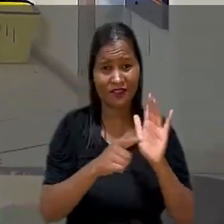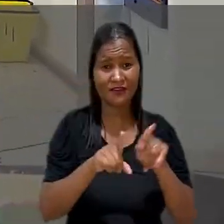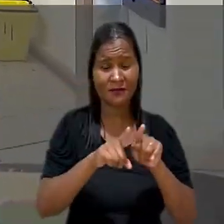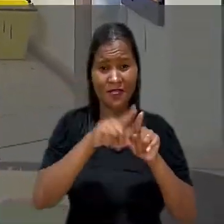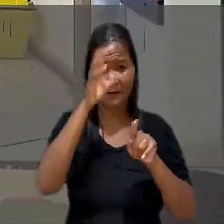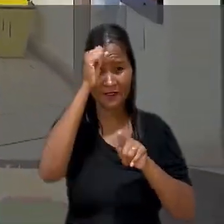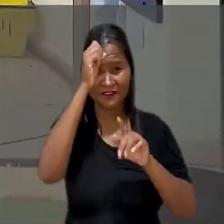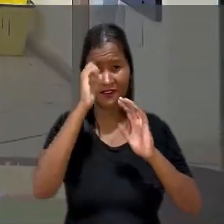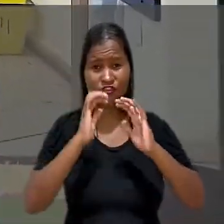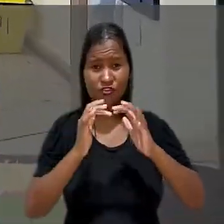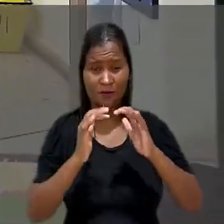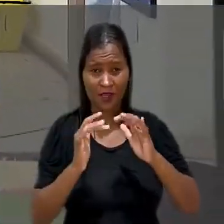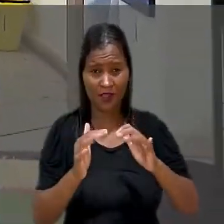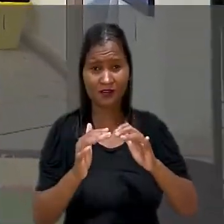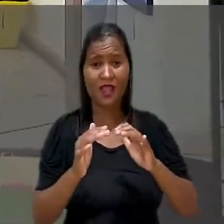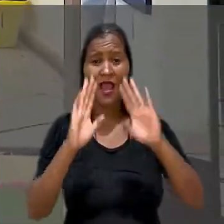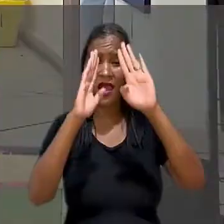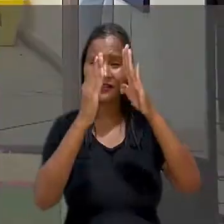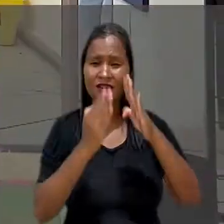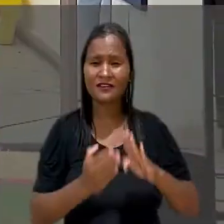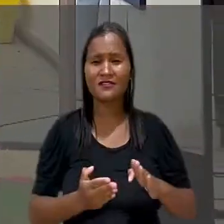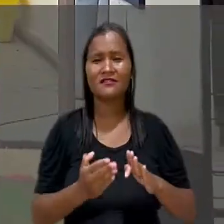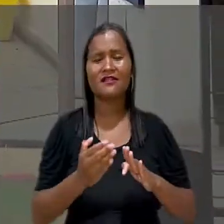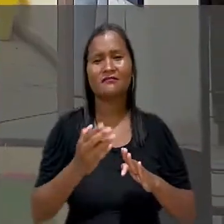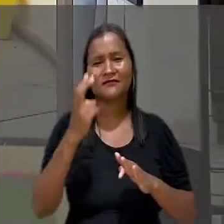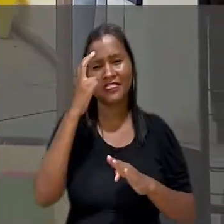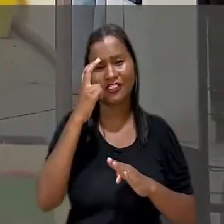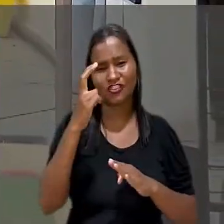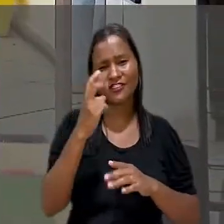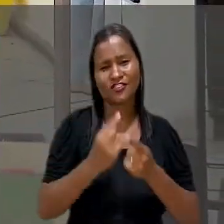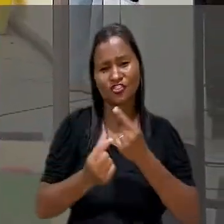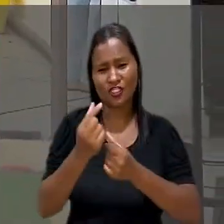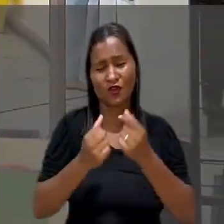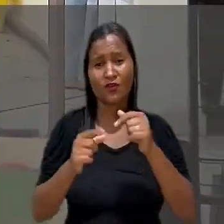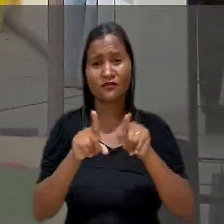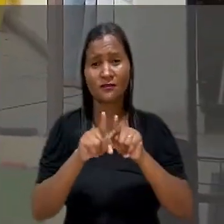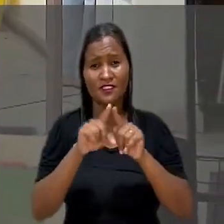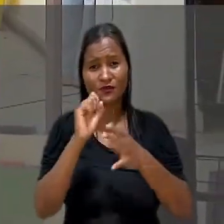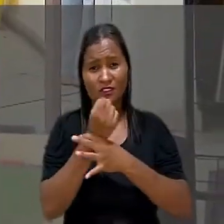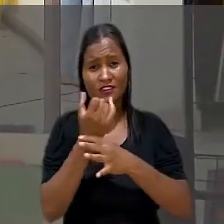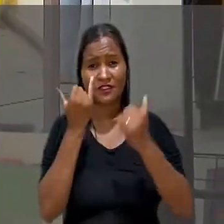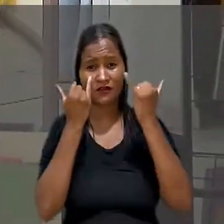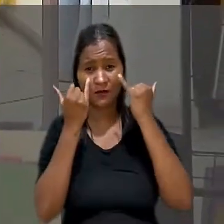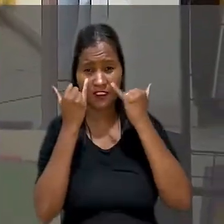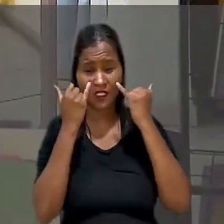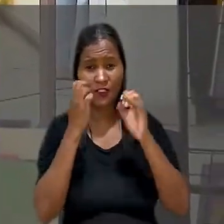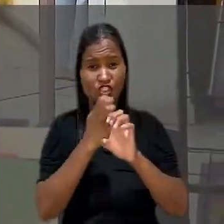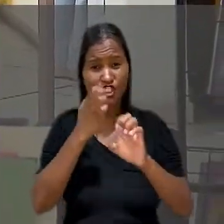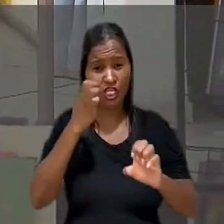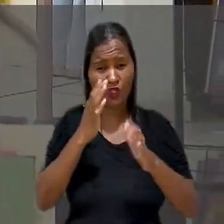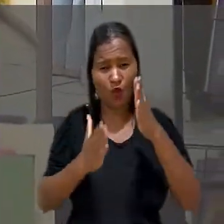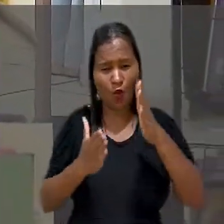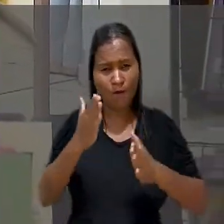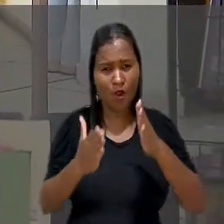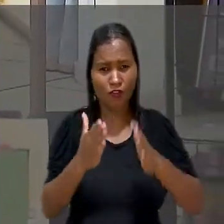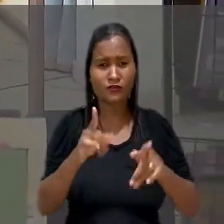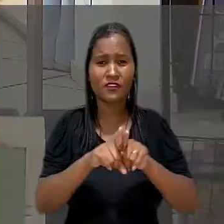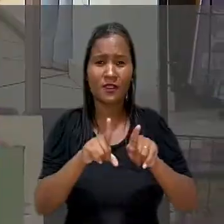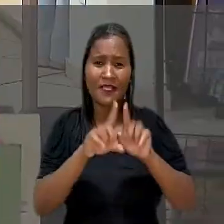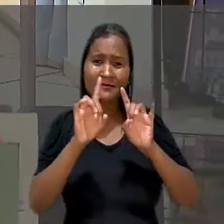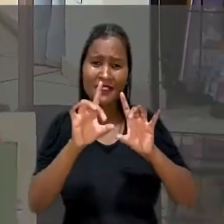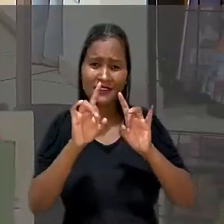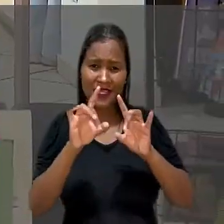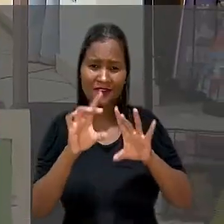e aprendizagem de máquina, analistas de inteligência de negócios e segurança da informação, engenheiros robóticos